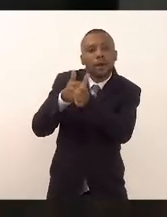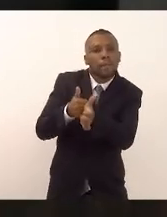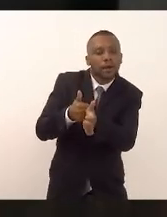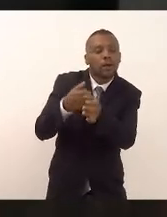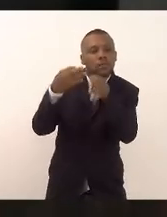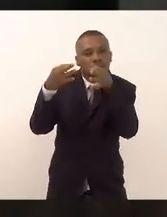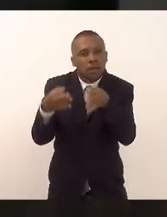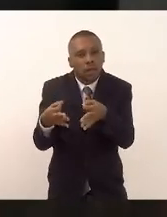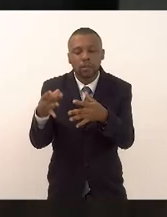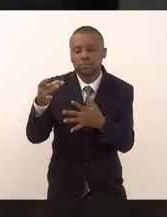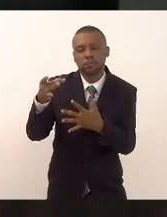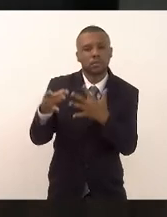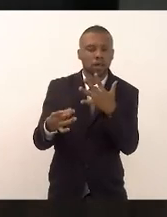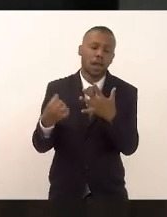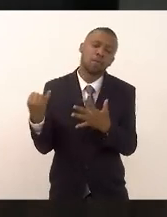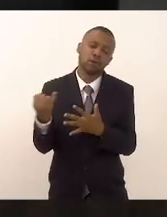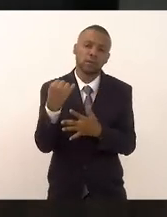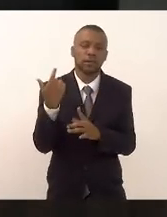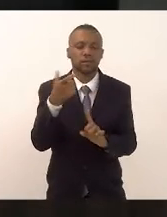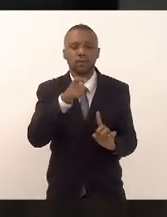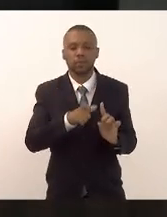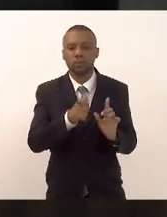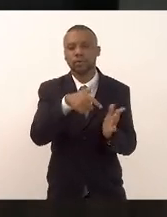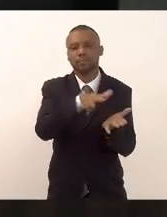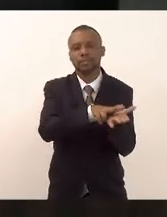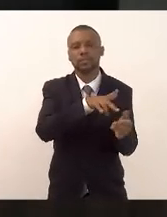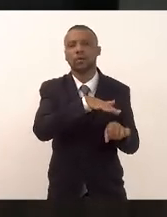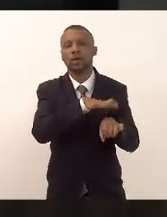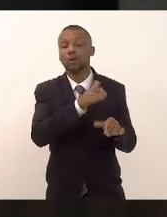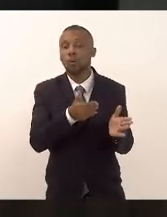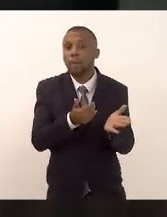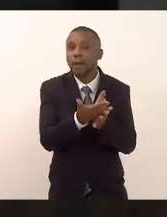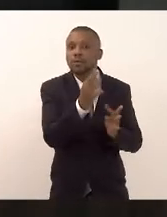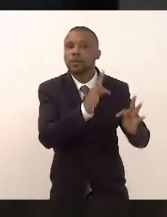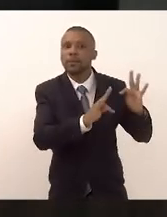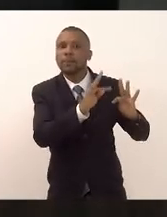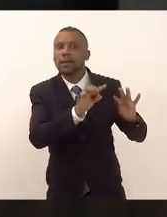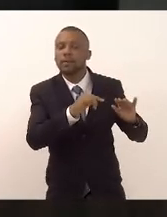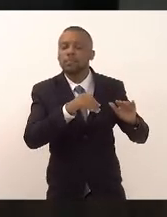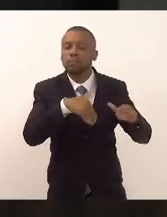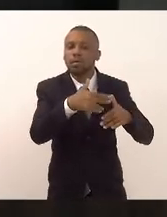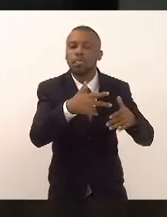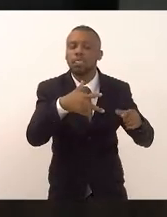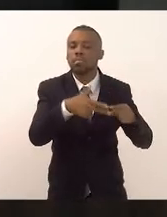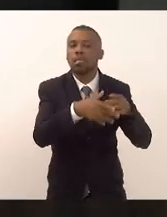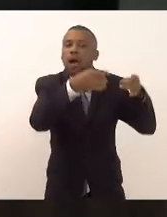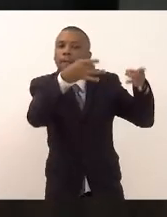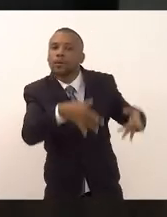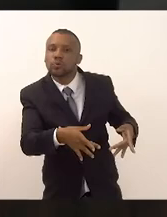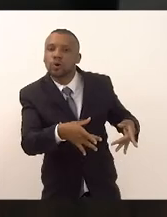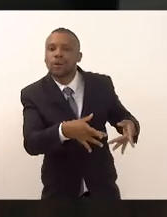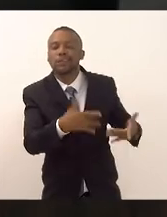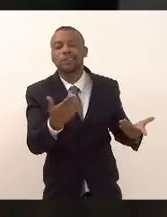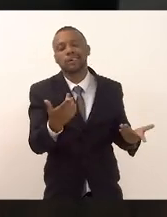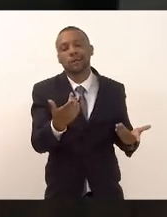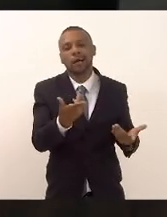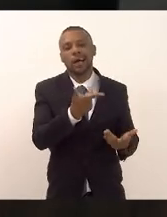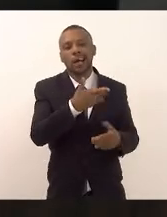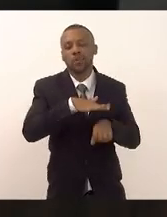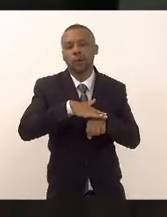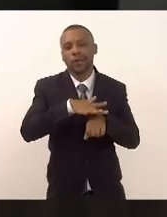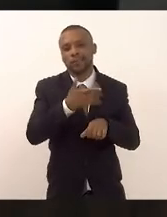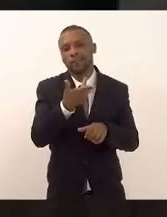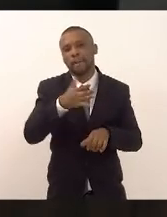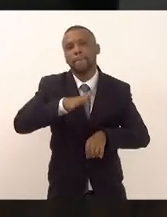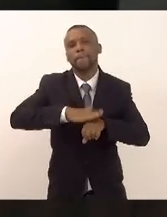e trazer de volta esse paciente, porque quando se inicia o tratamento e ele interrompe, a doença fica mais fortalecida. Então,